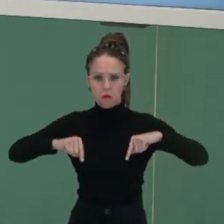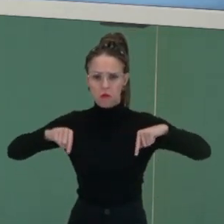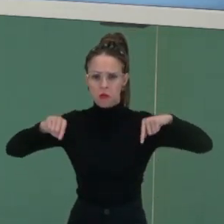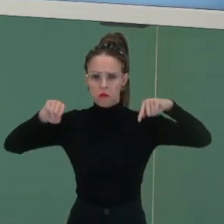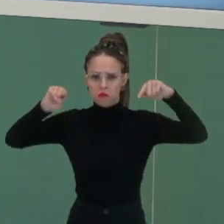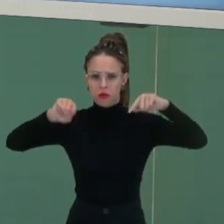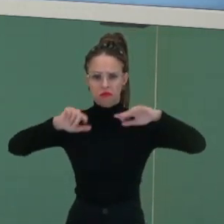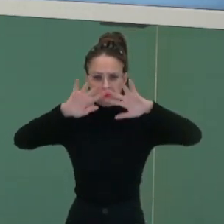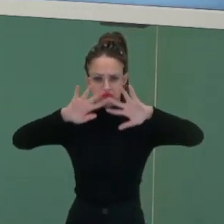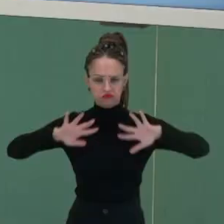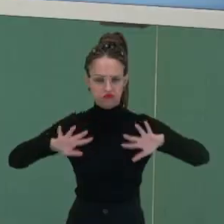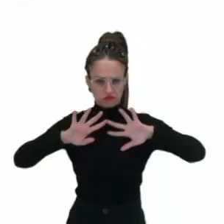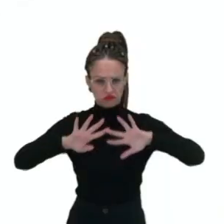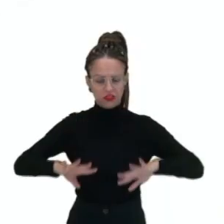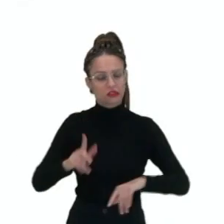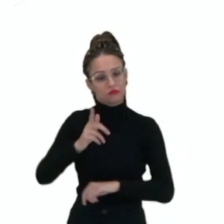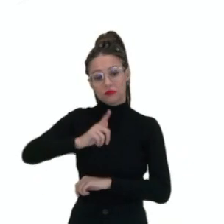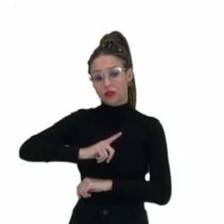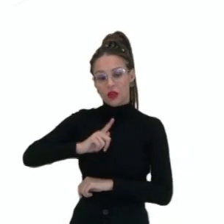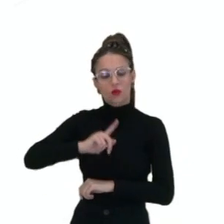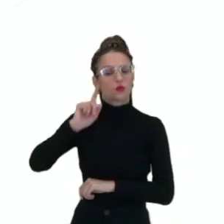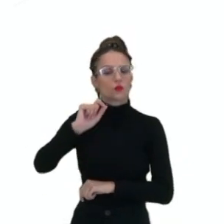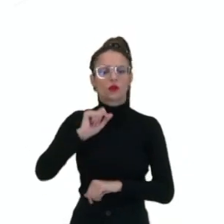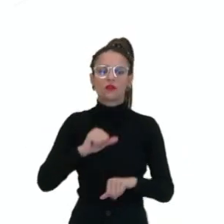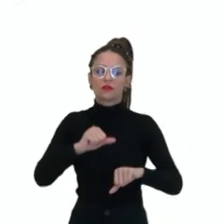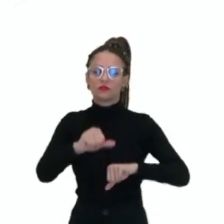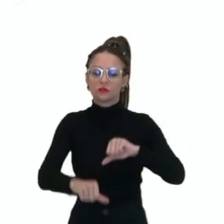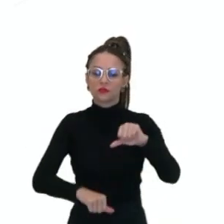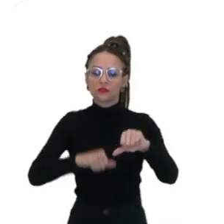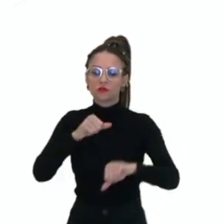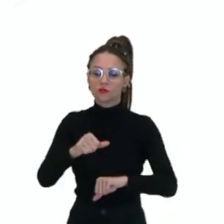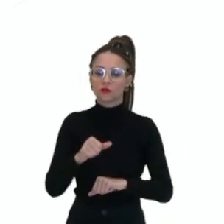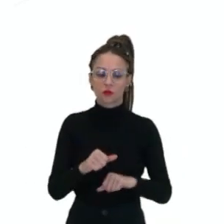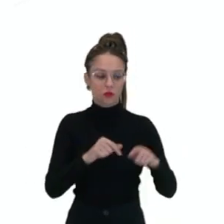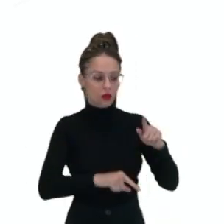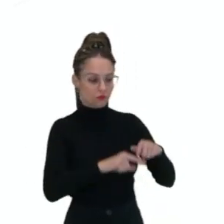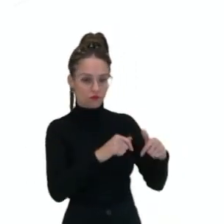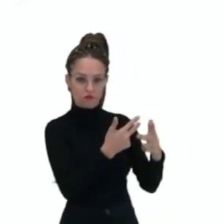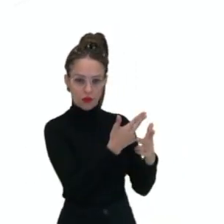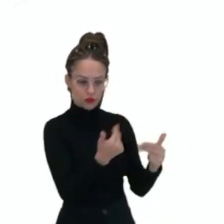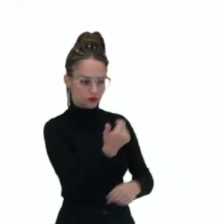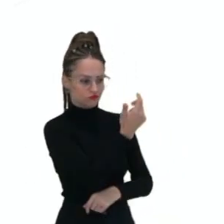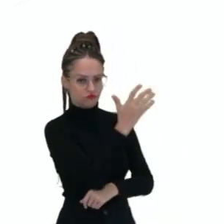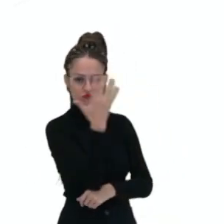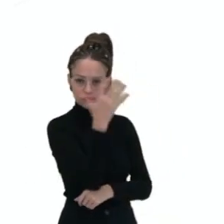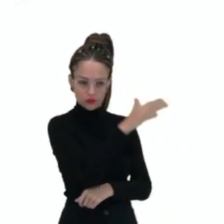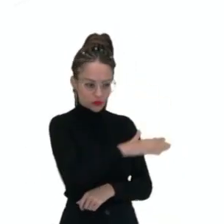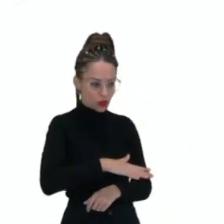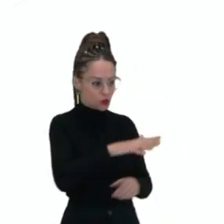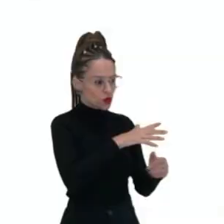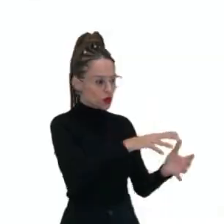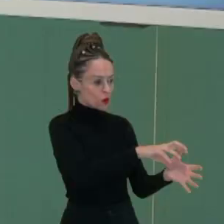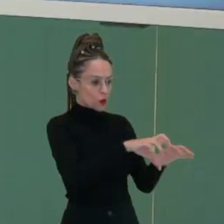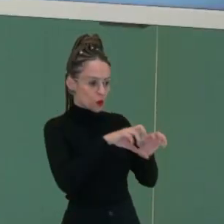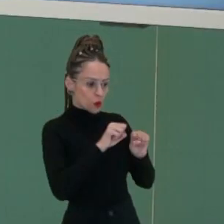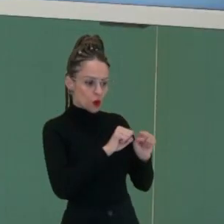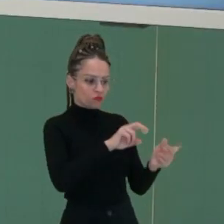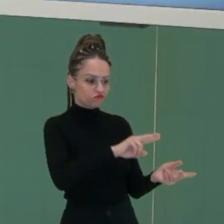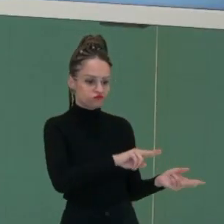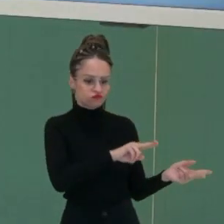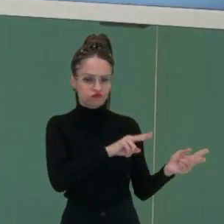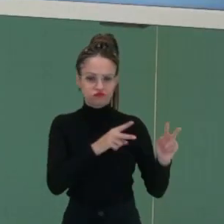A transformação de um recurso natural em uma produção é o que a gente chama de